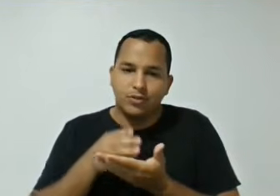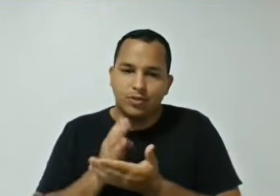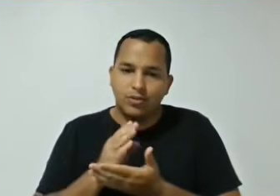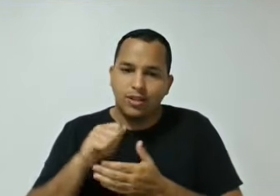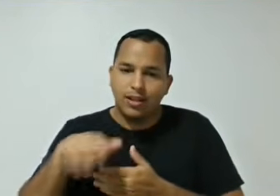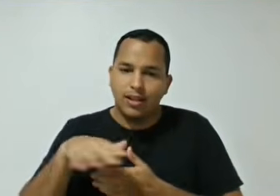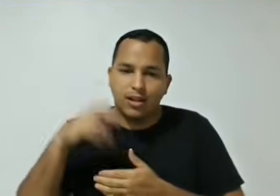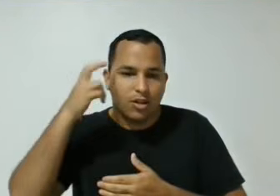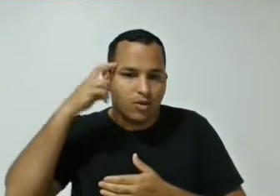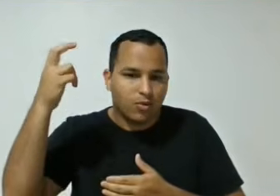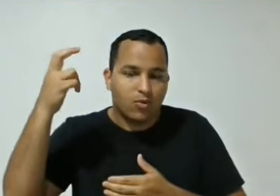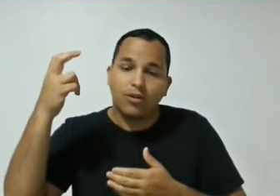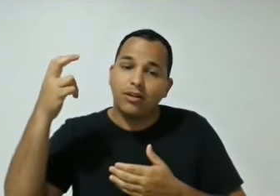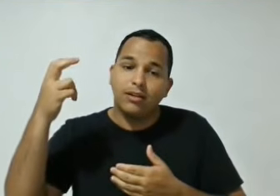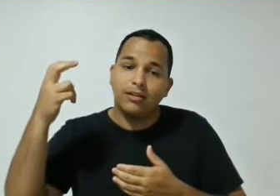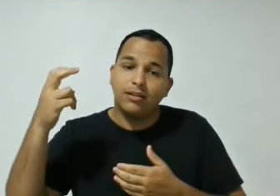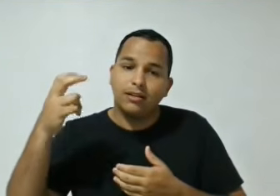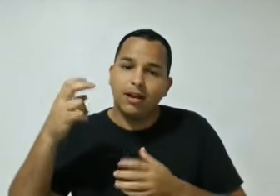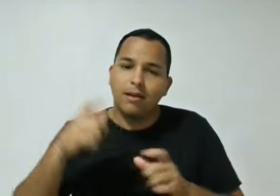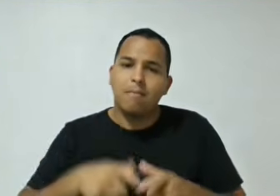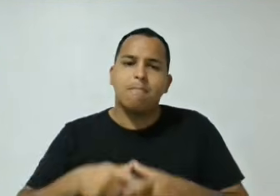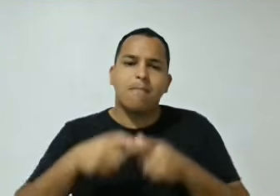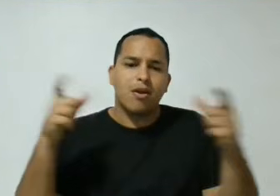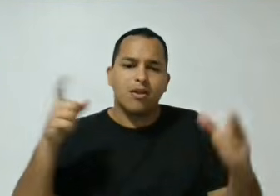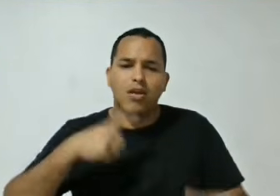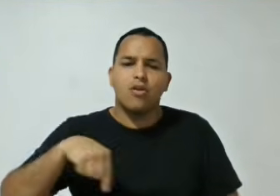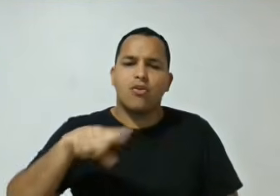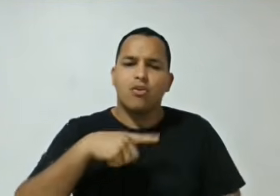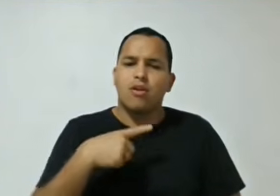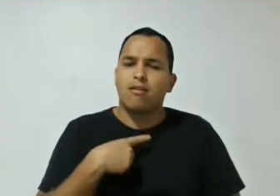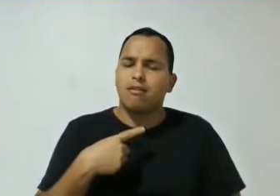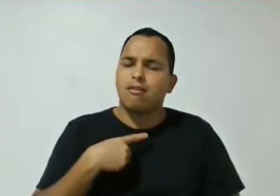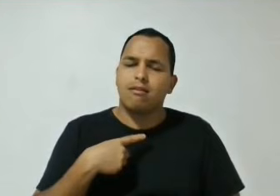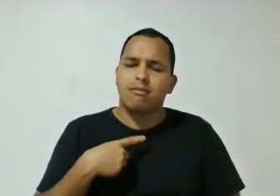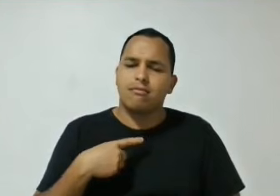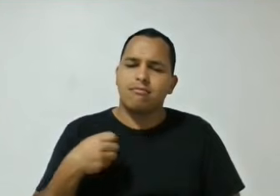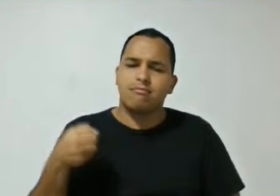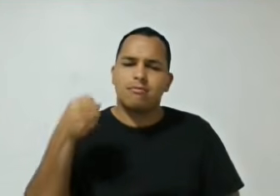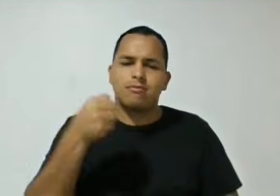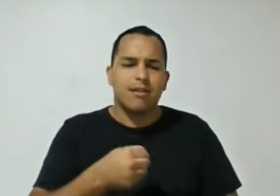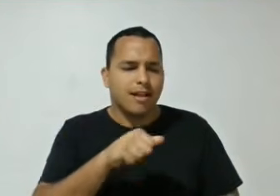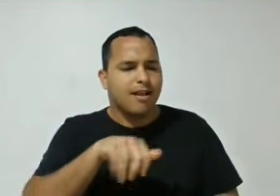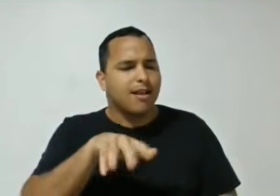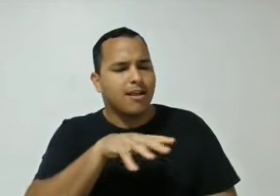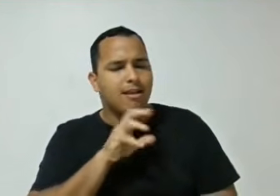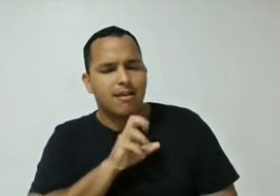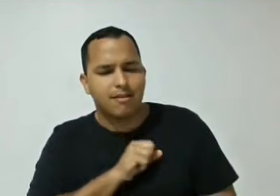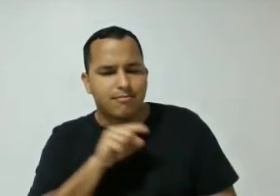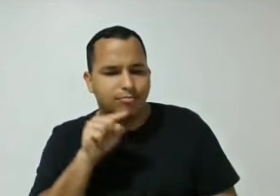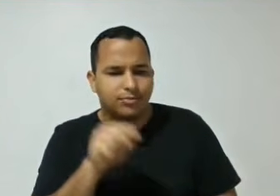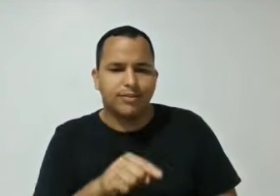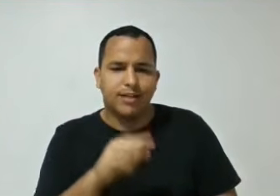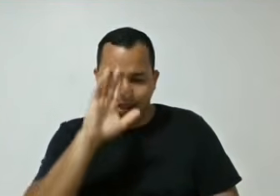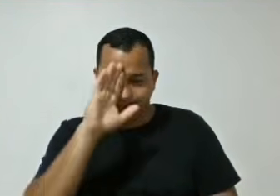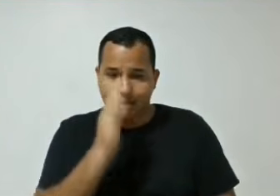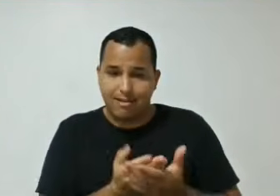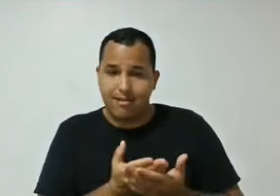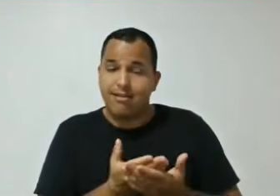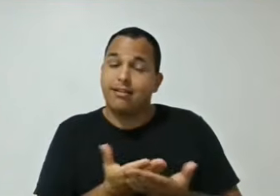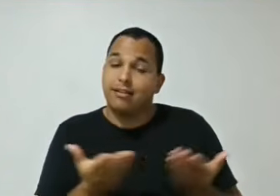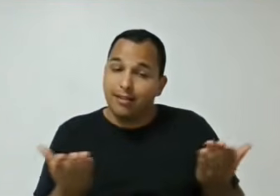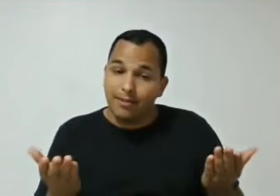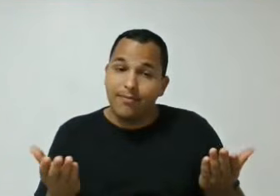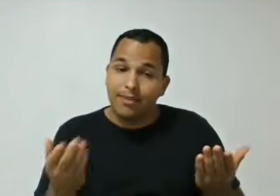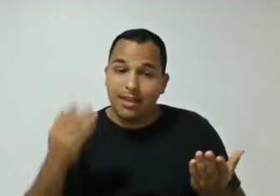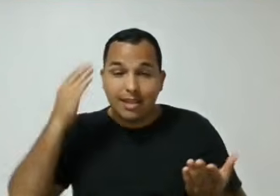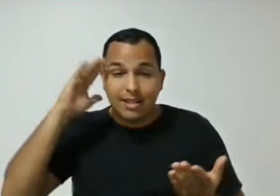a maioria de nós está aqui realmente porque gosta da área, porque acredita nela, porque entende como uma política